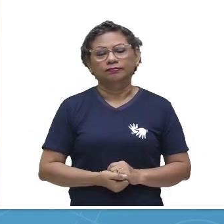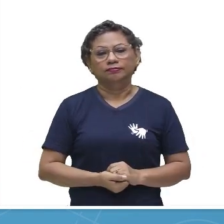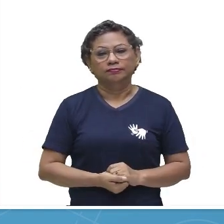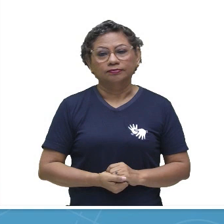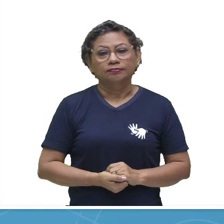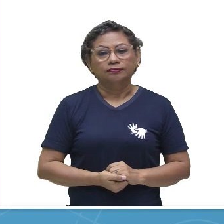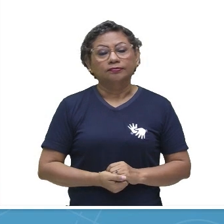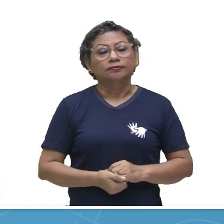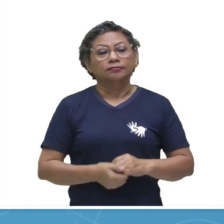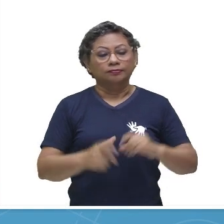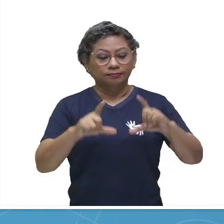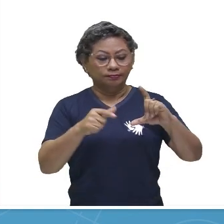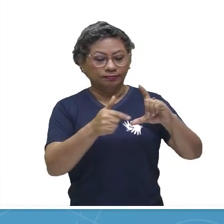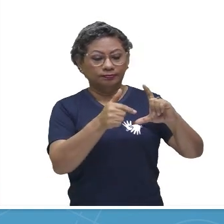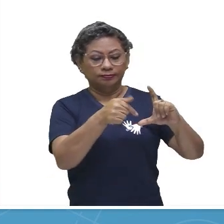343.